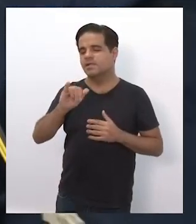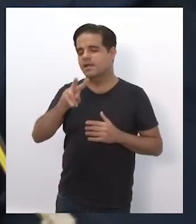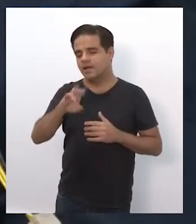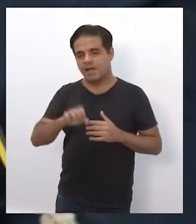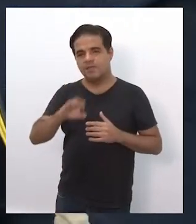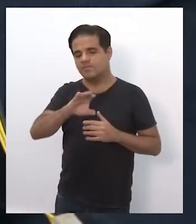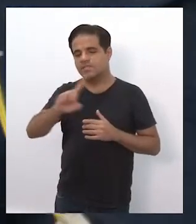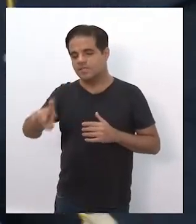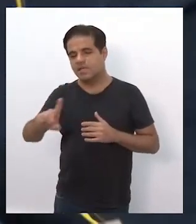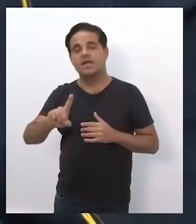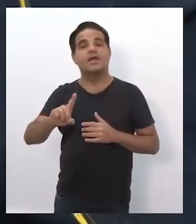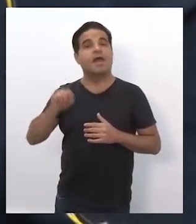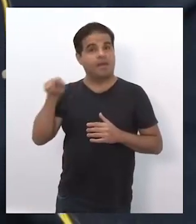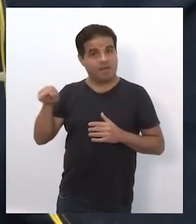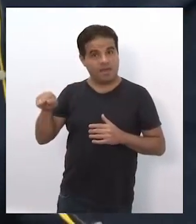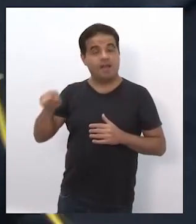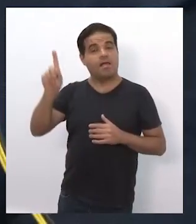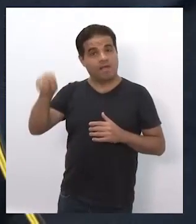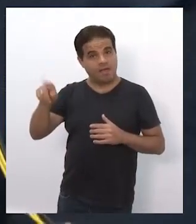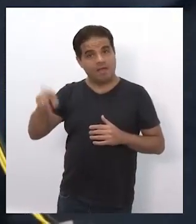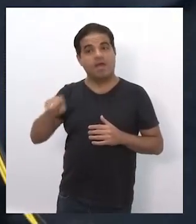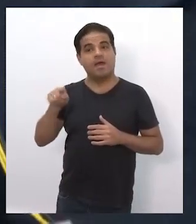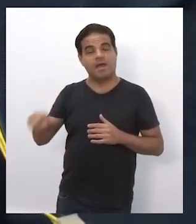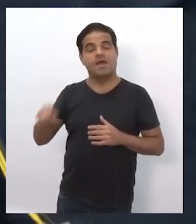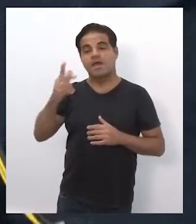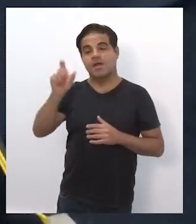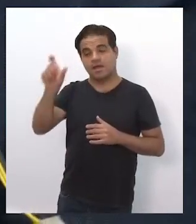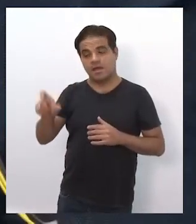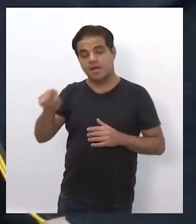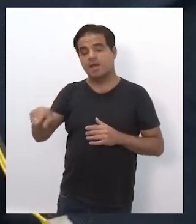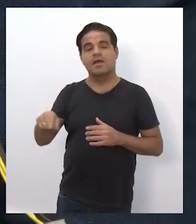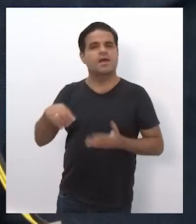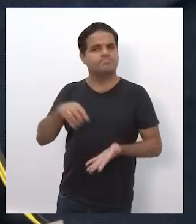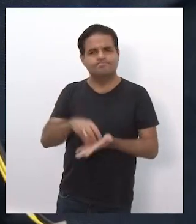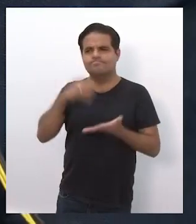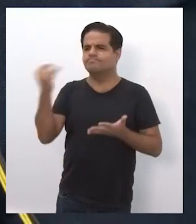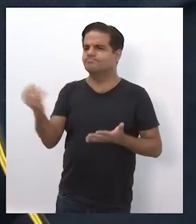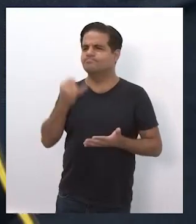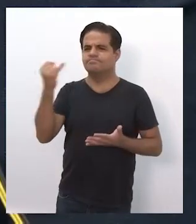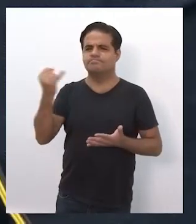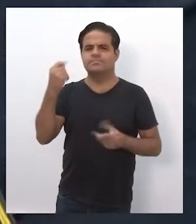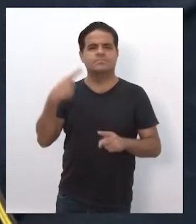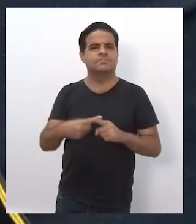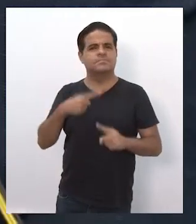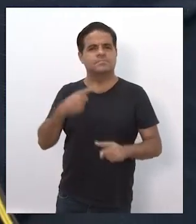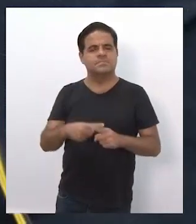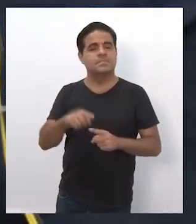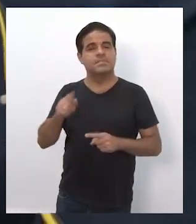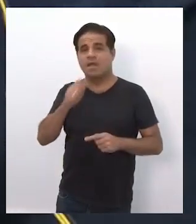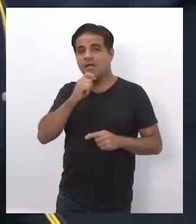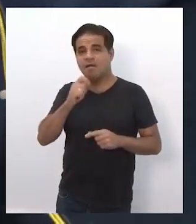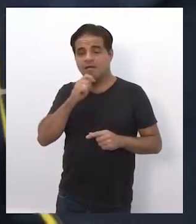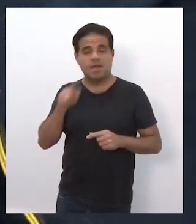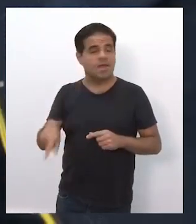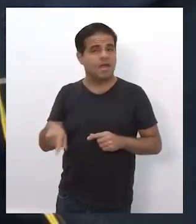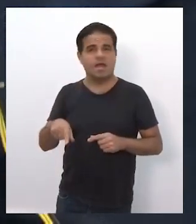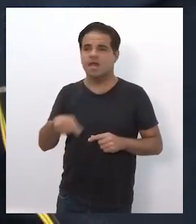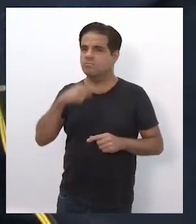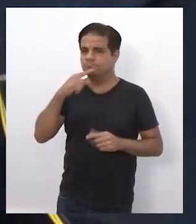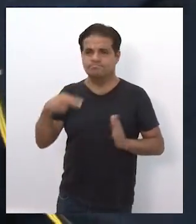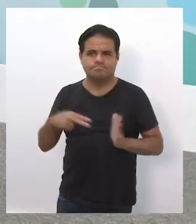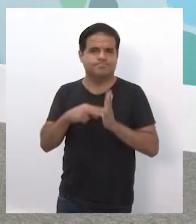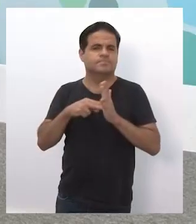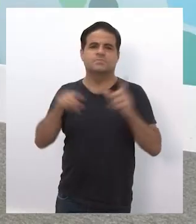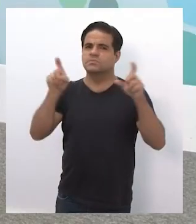né? Então, esse cara aqui, ele é muito importante. Por quê? Porque sem ele, seu computador não vai ligar.